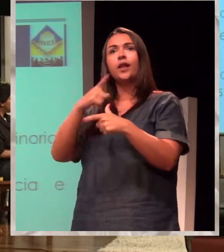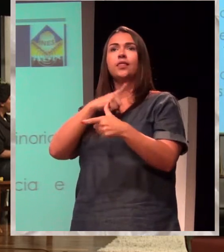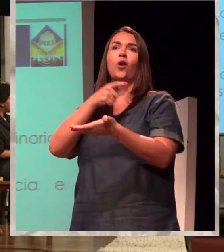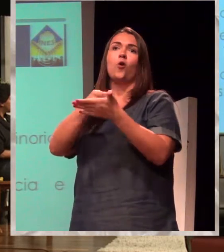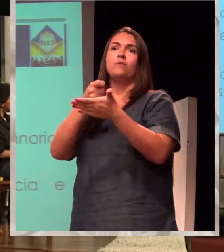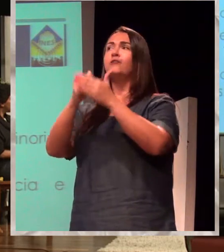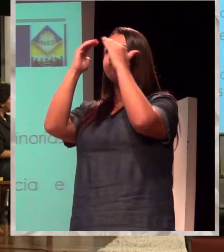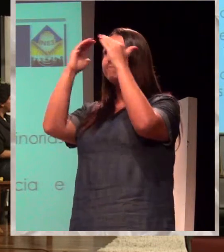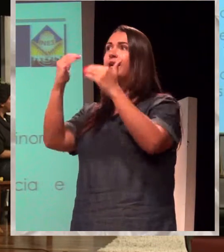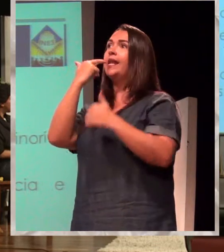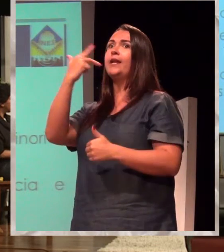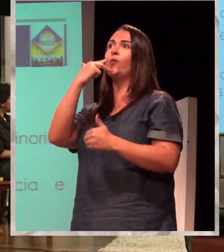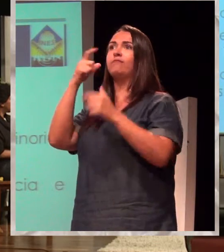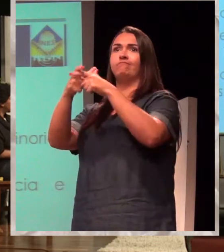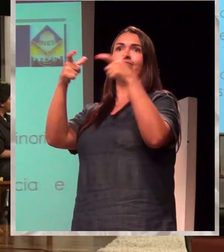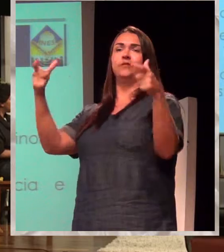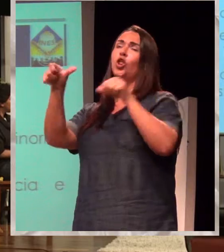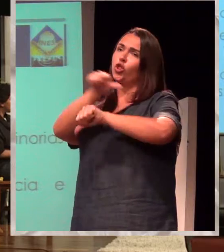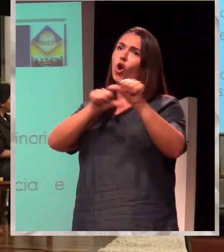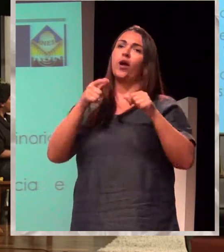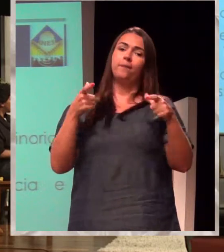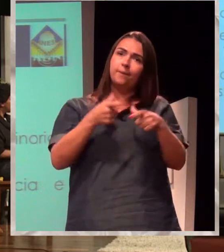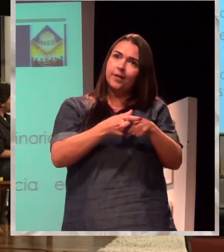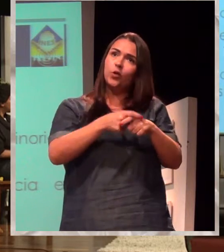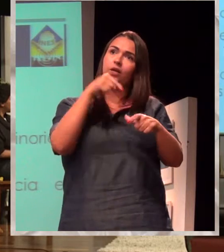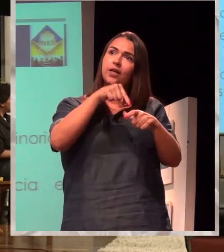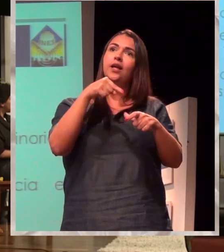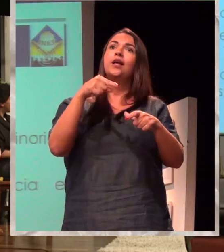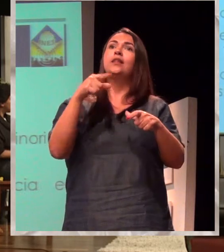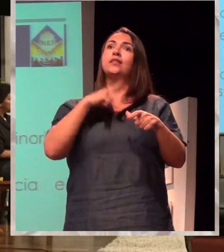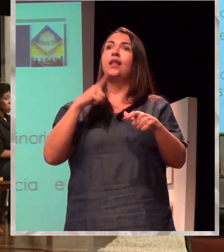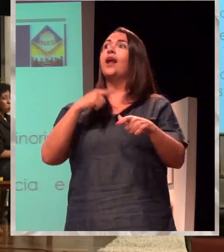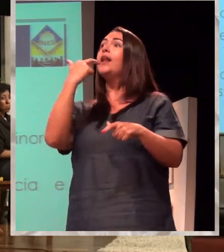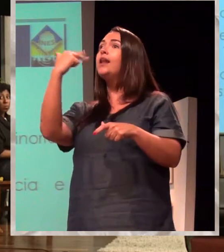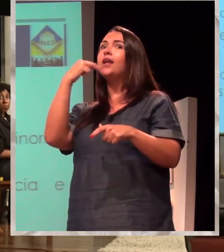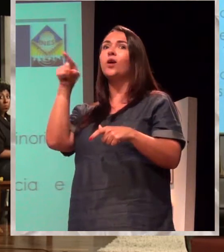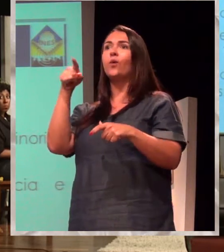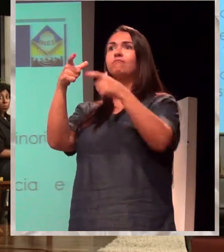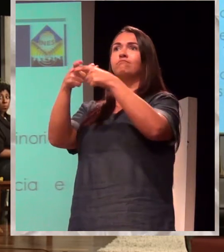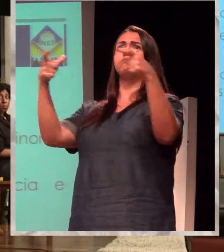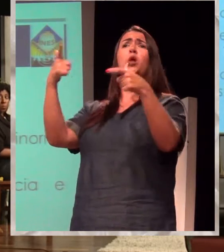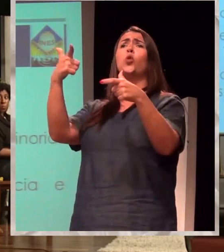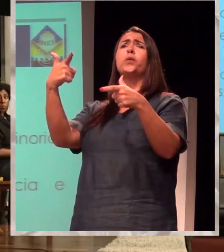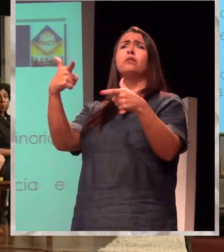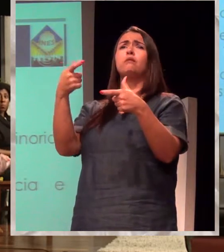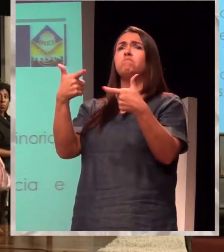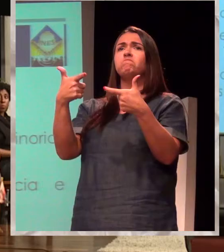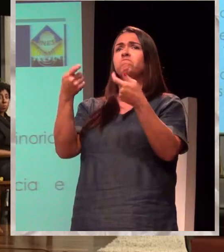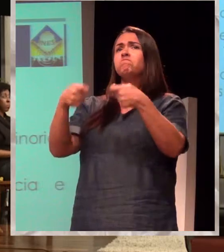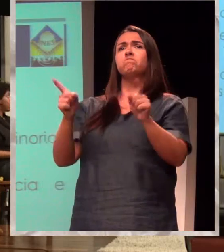língua majoritária e a minoritária, enquanto os falantes de língua majoritária não têm essa